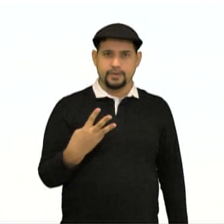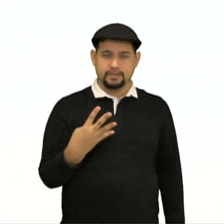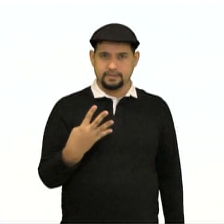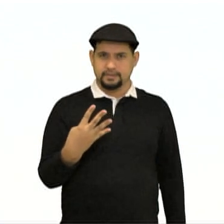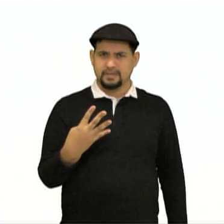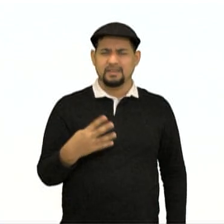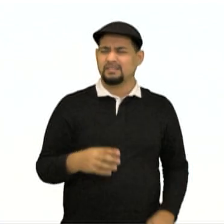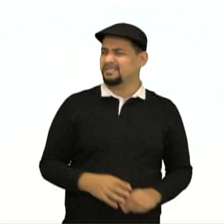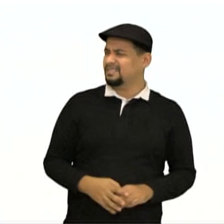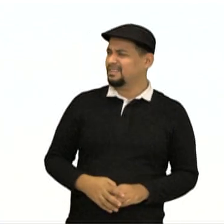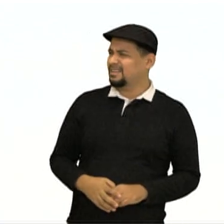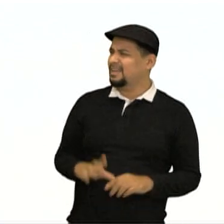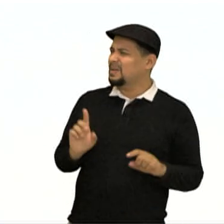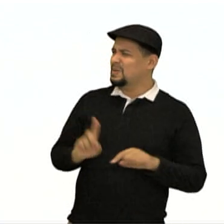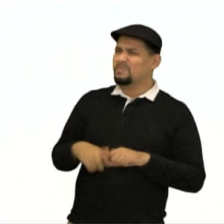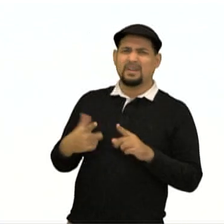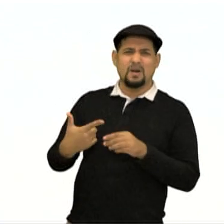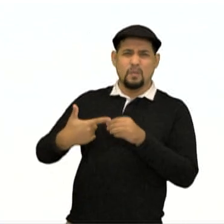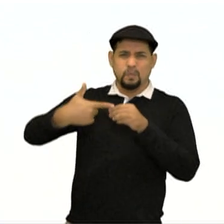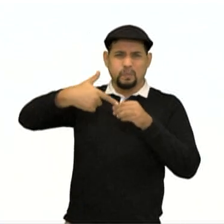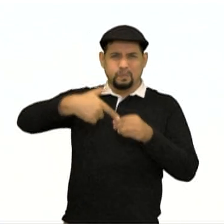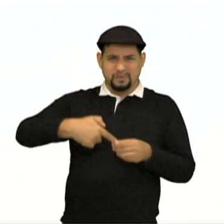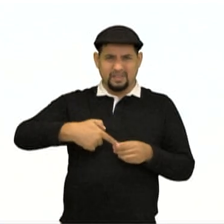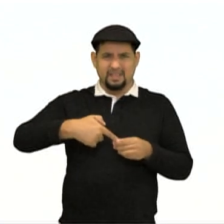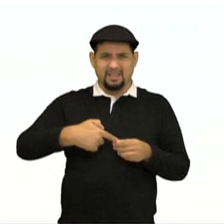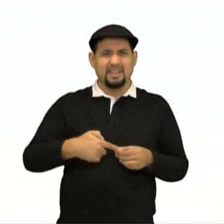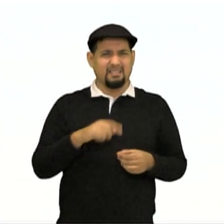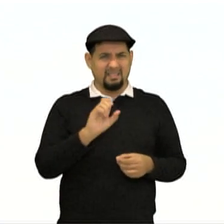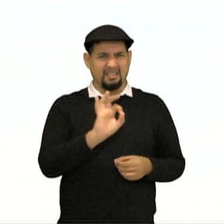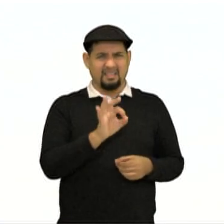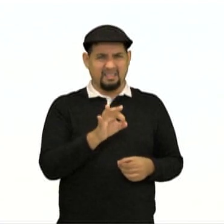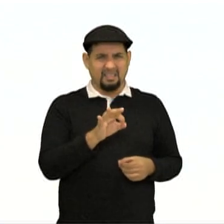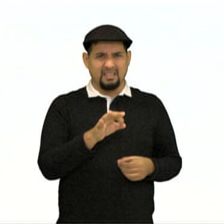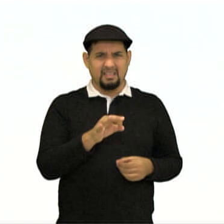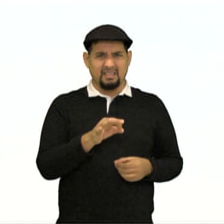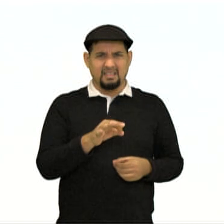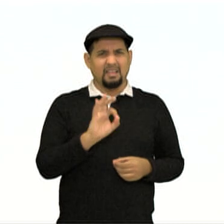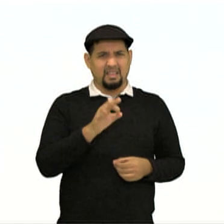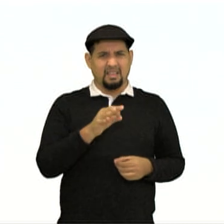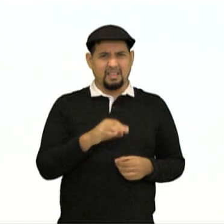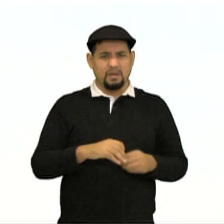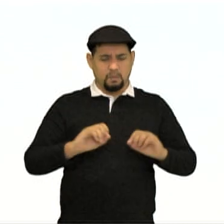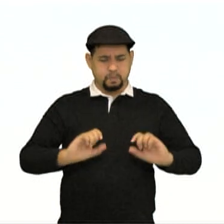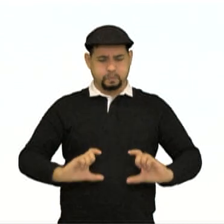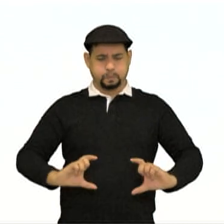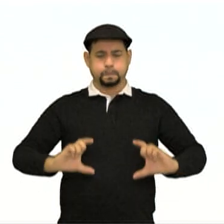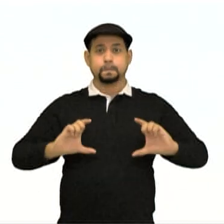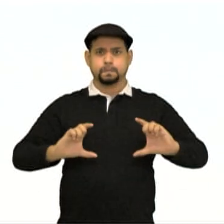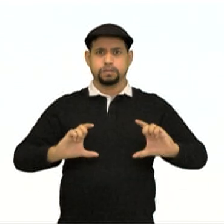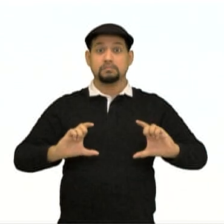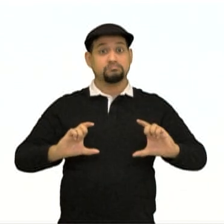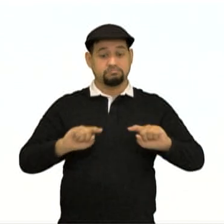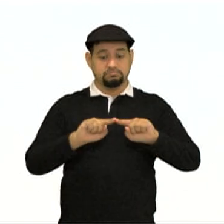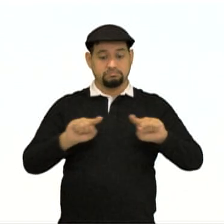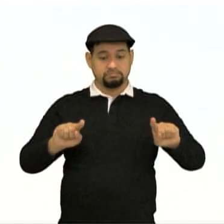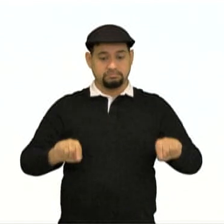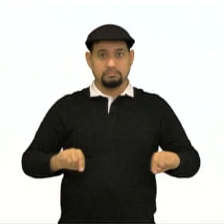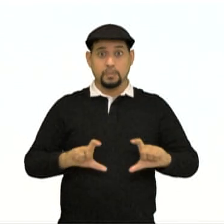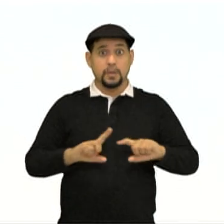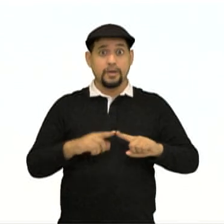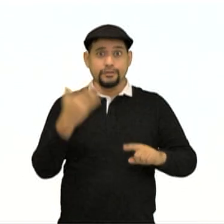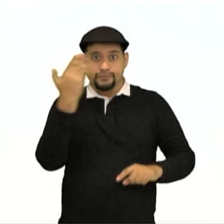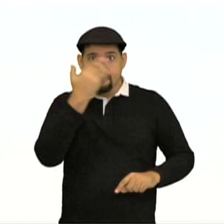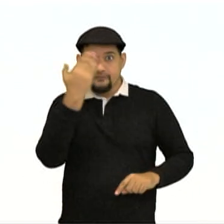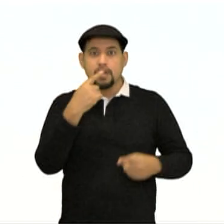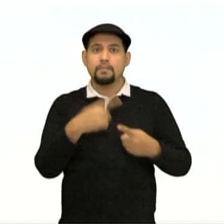professor, mas nos postos de gasolina é dessa maneira o reservatório? Sim. Só que a gente não vê, porque